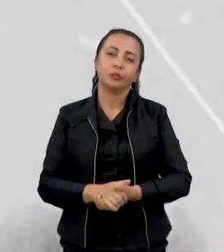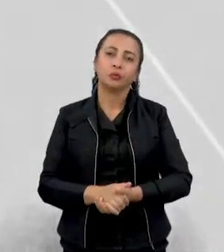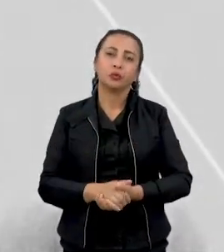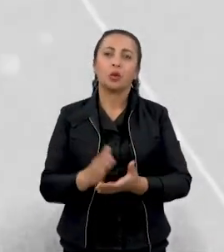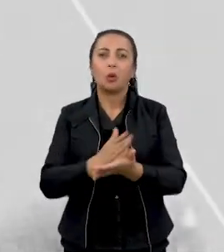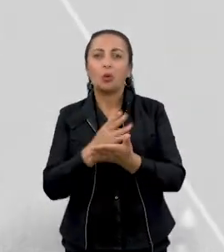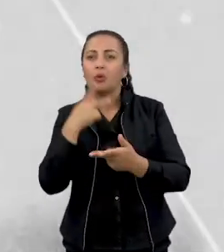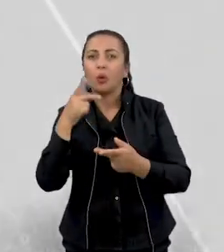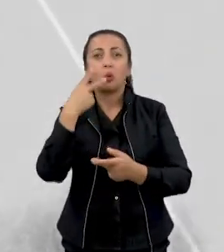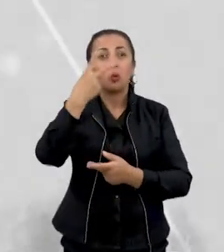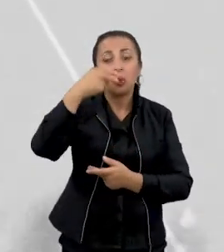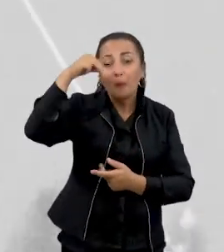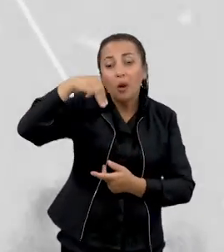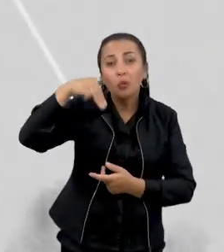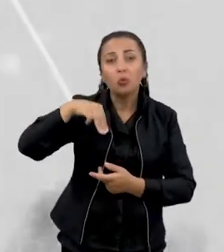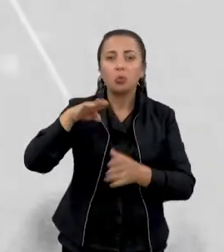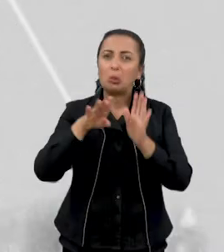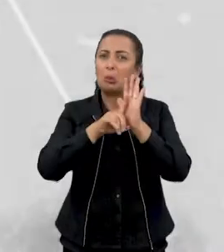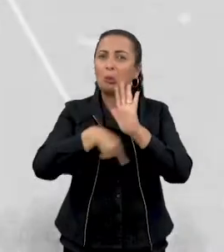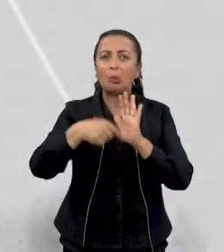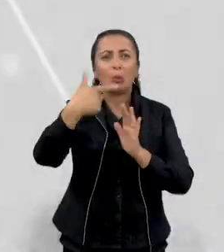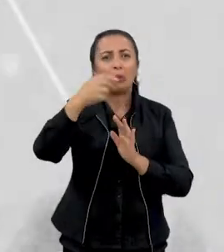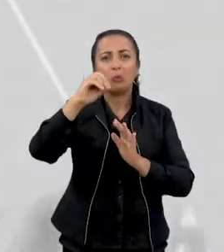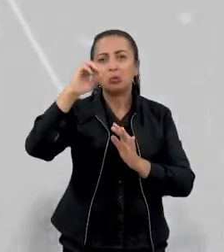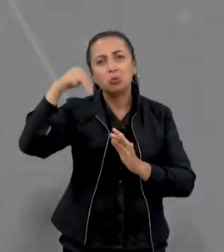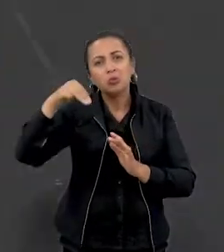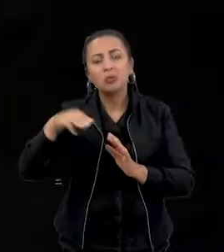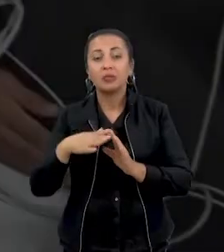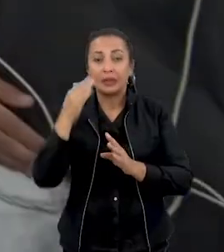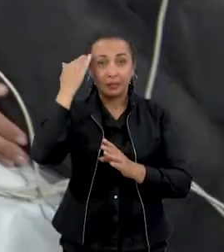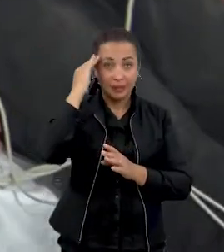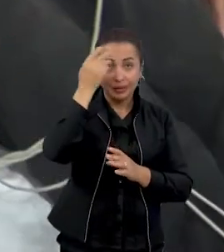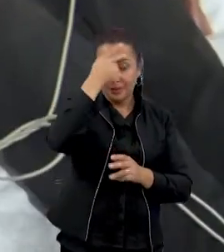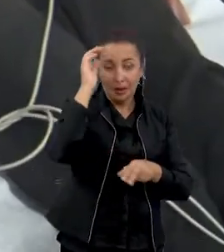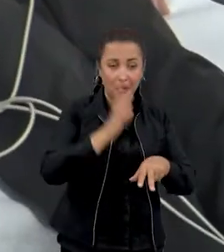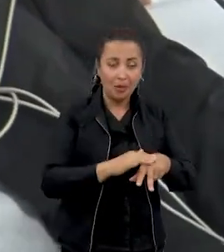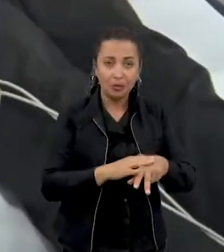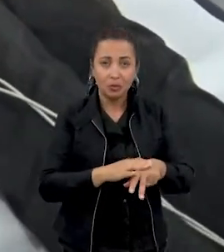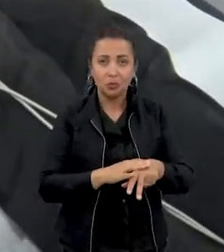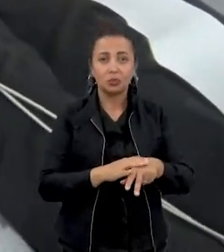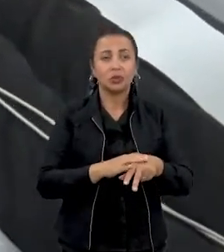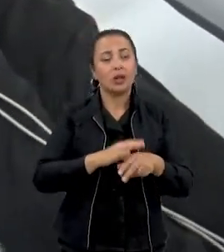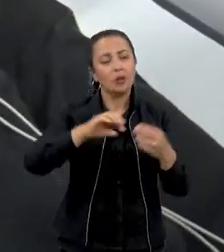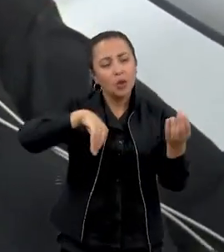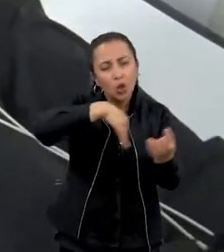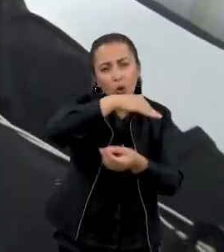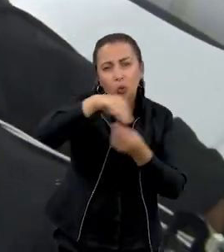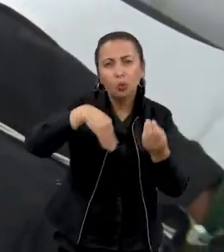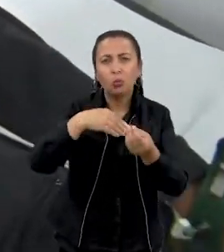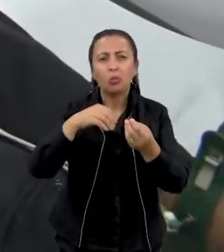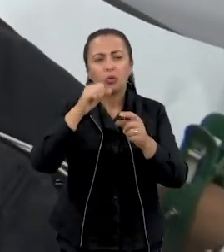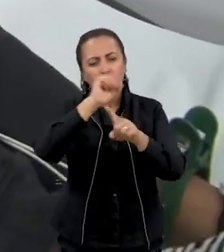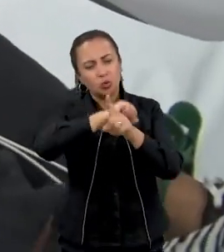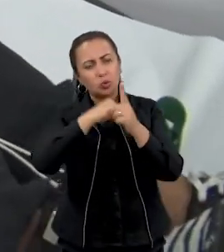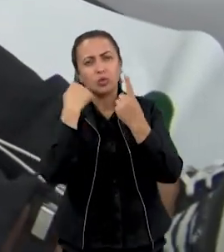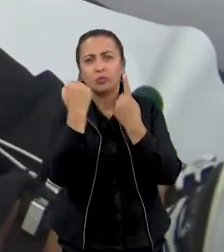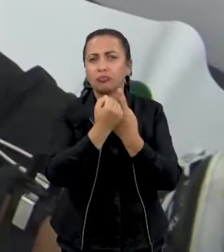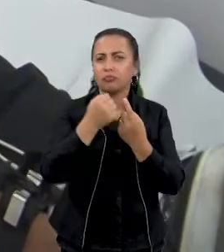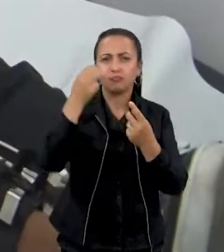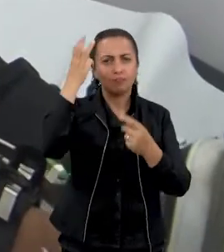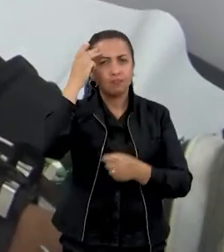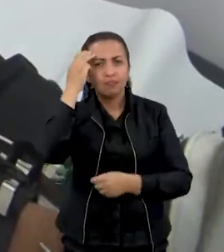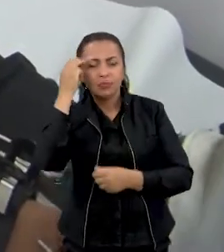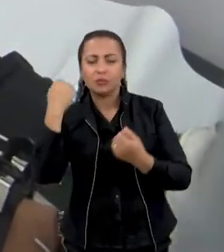Alguns relataram que foram 2 minutos, menos de 20 minutos. Então, para que você entenda o paciente e o seu entorno, questões